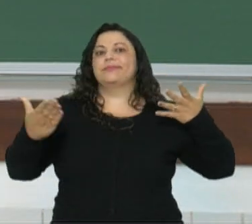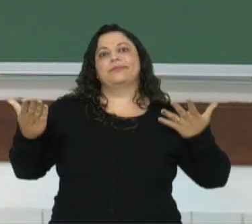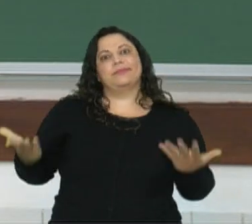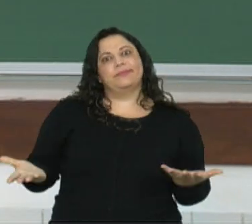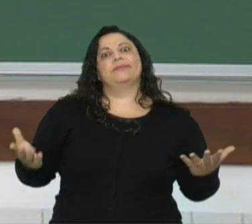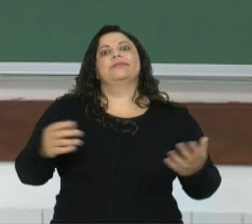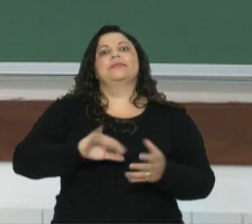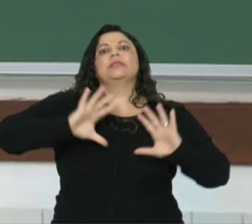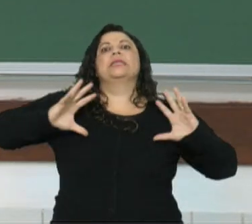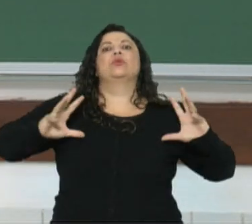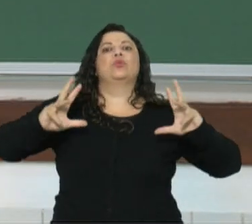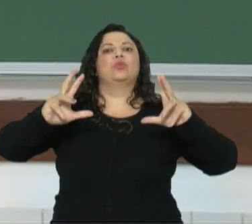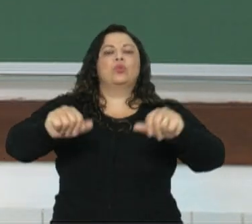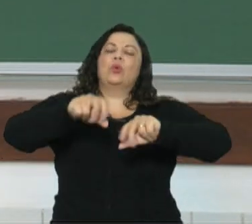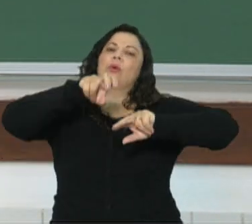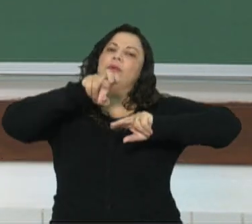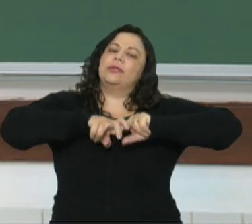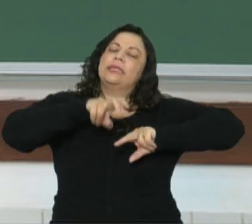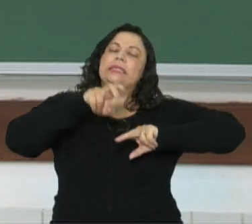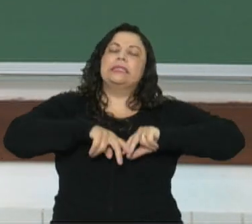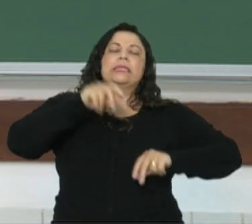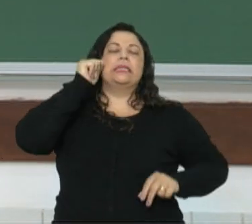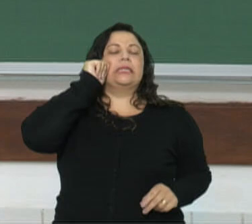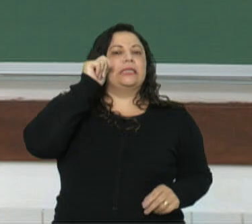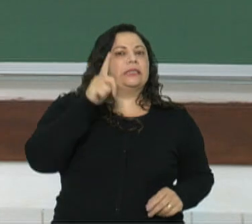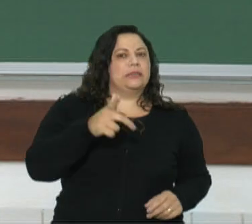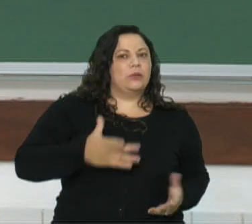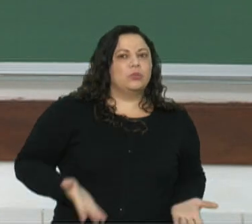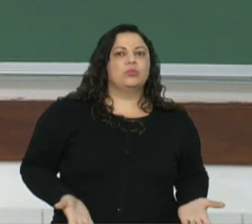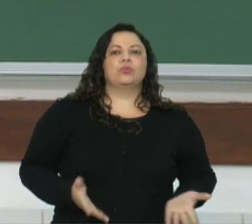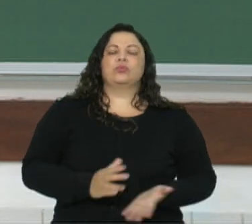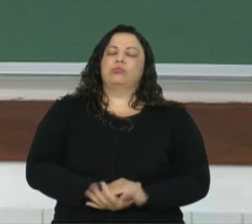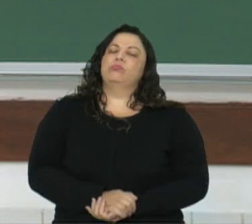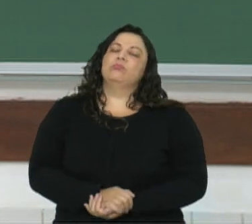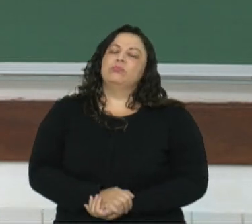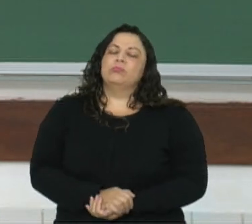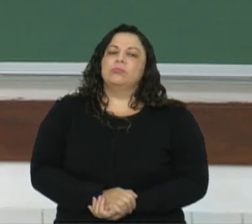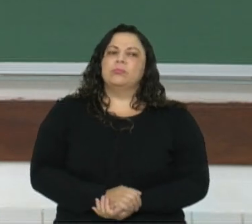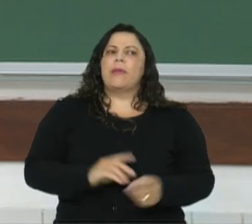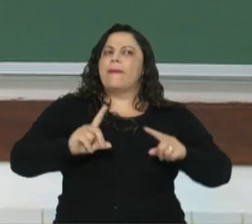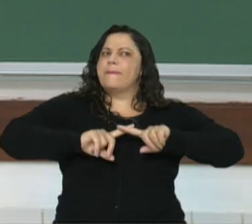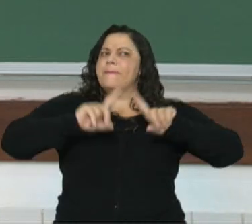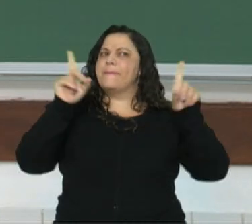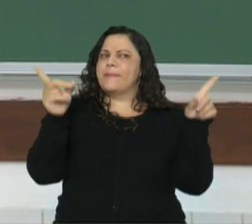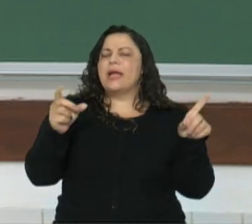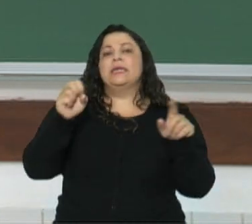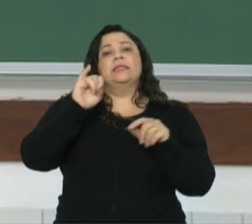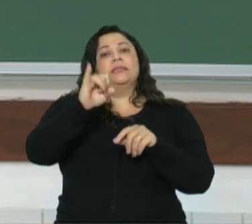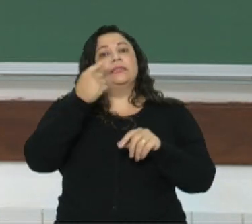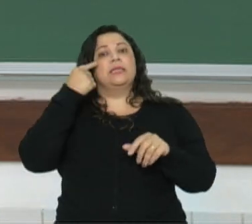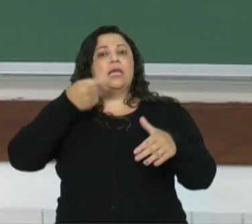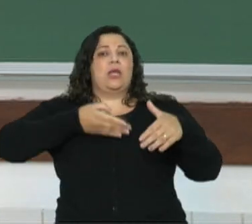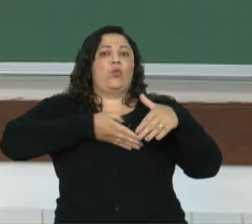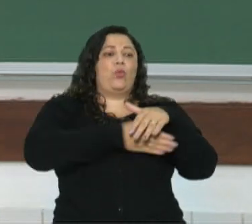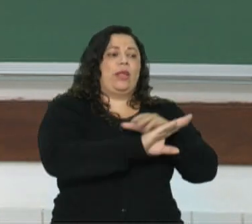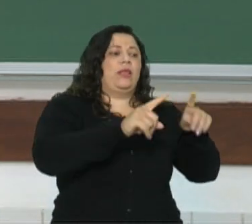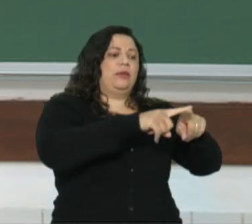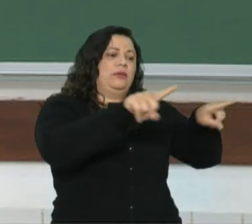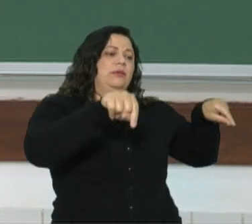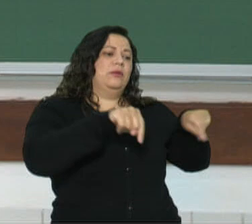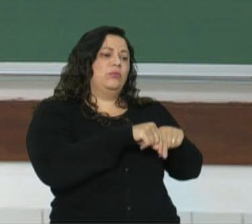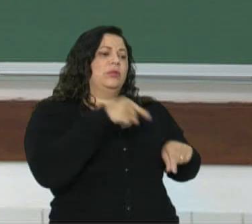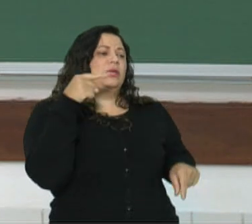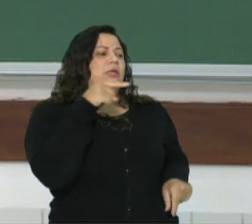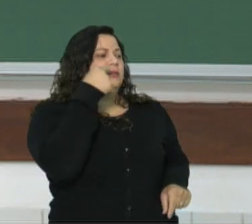que todas as cadeiras da escola são azuis. Mas basta eu entrar em uma sala e chegar